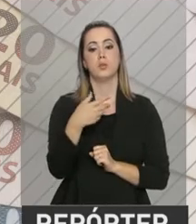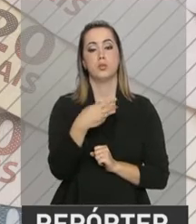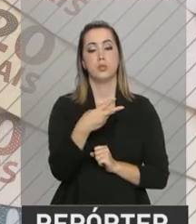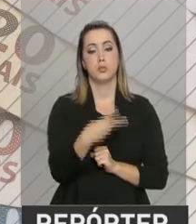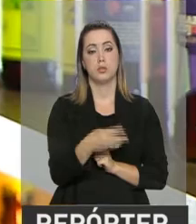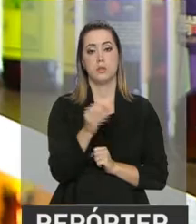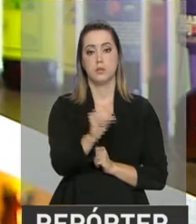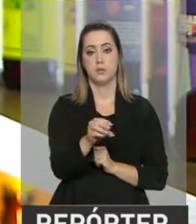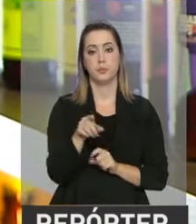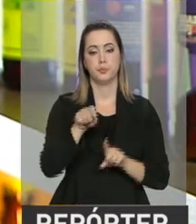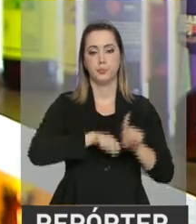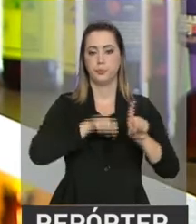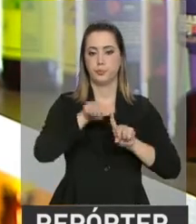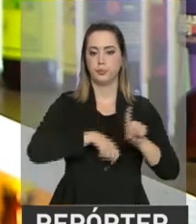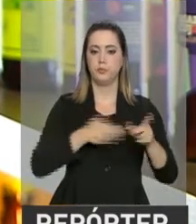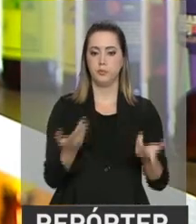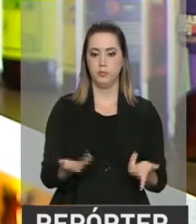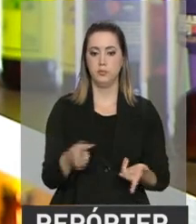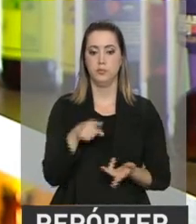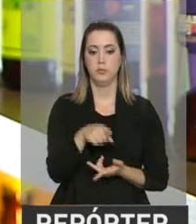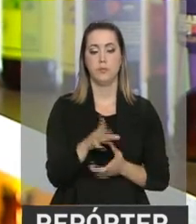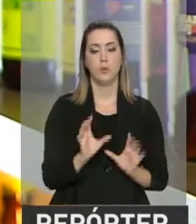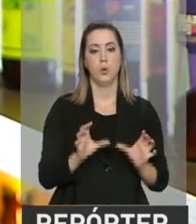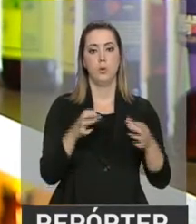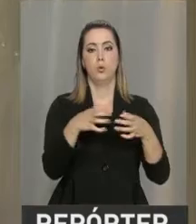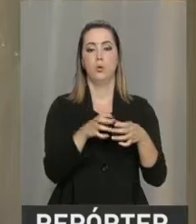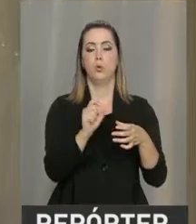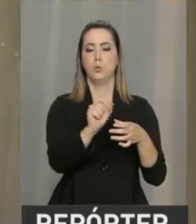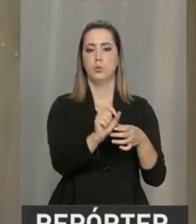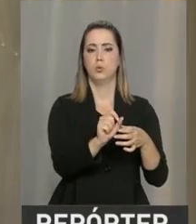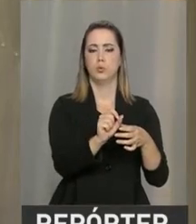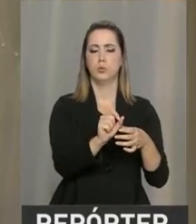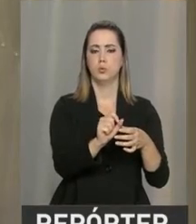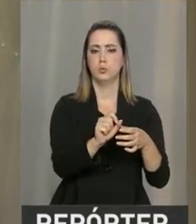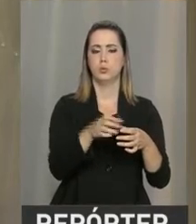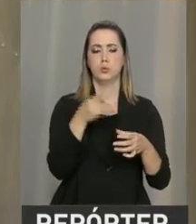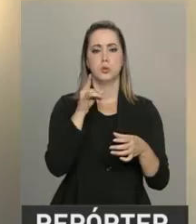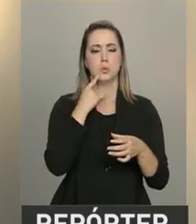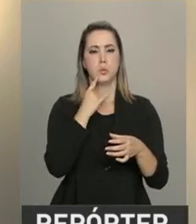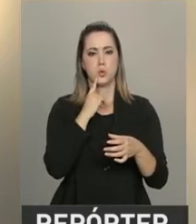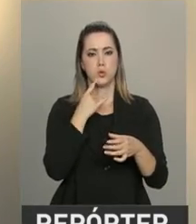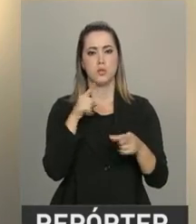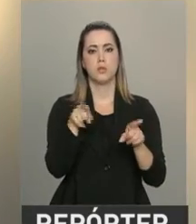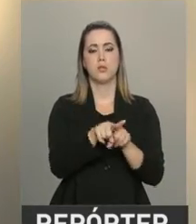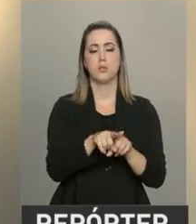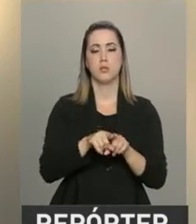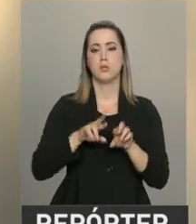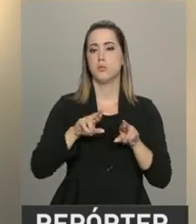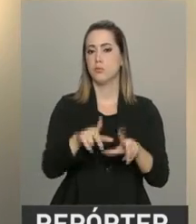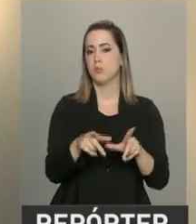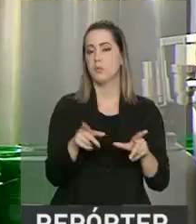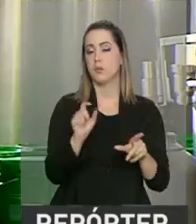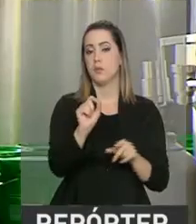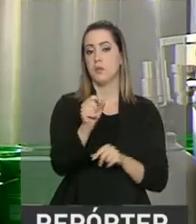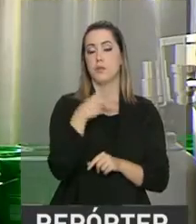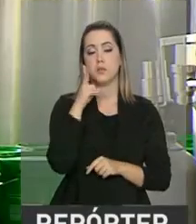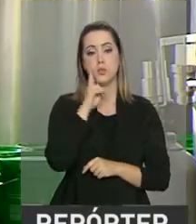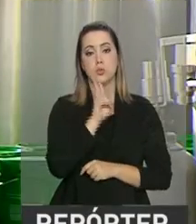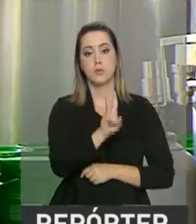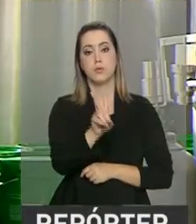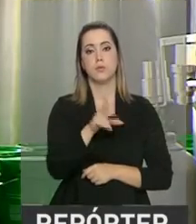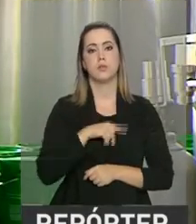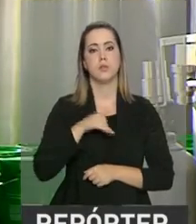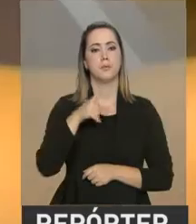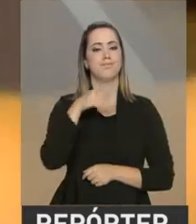meses a associação brasileira de cerveja artesanal estima que mais de 400 micro cervejarias vão ser